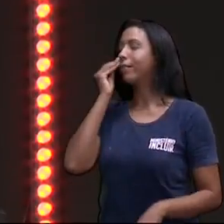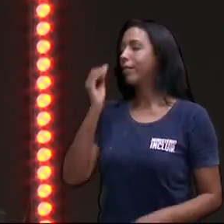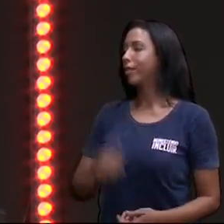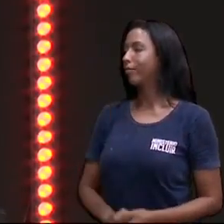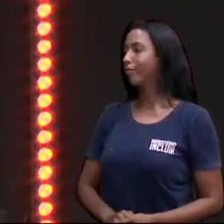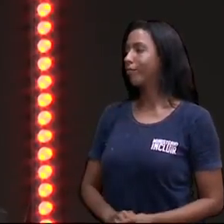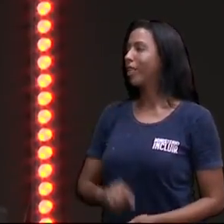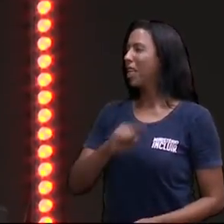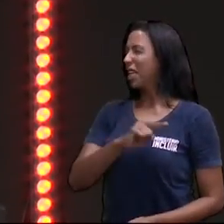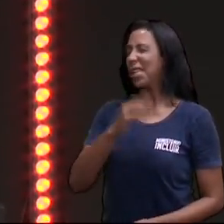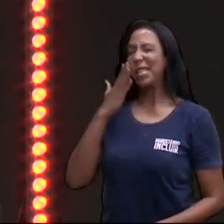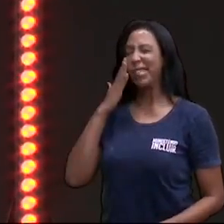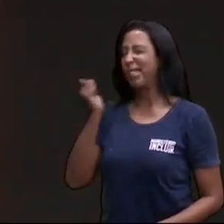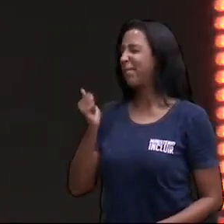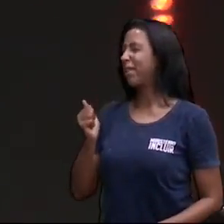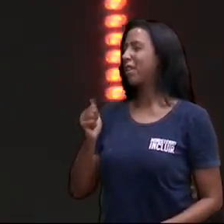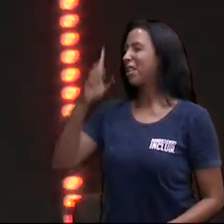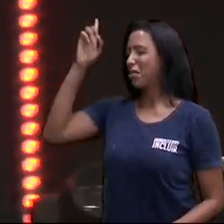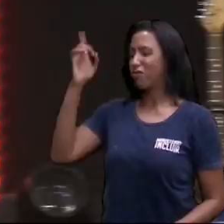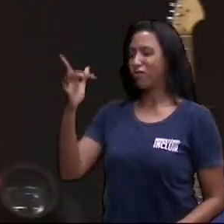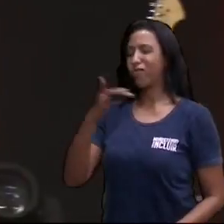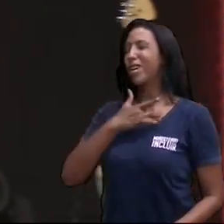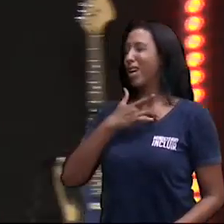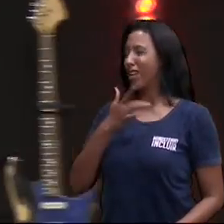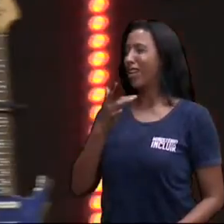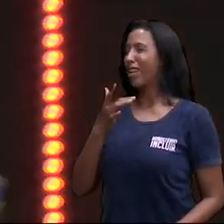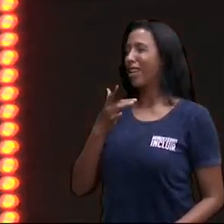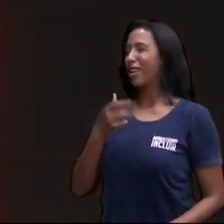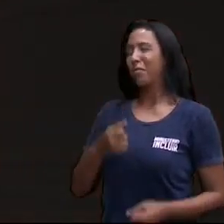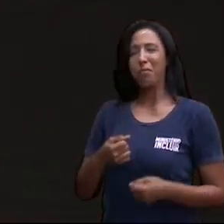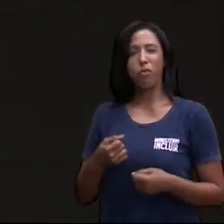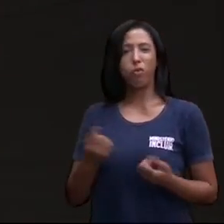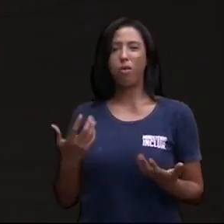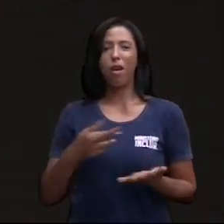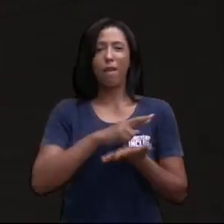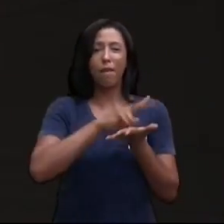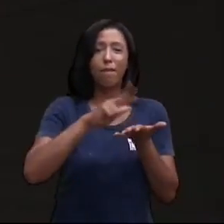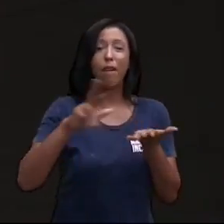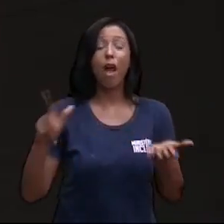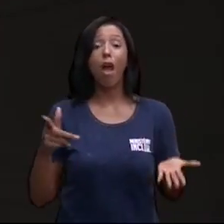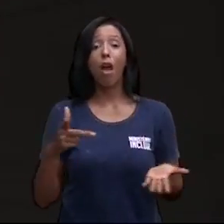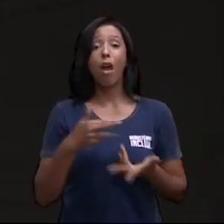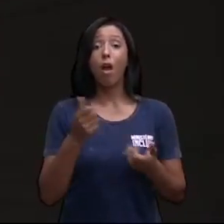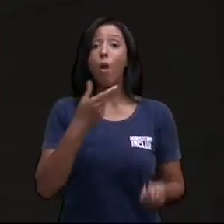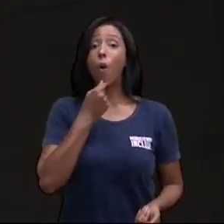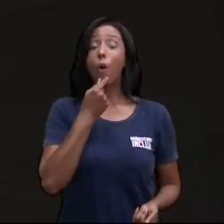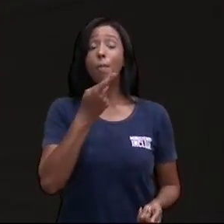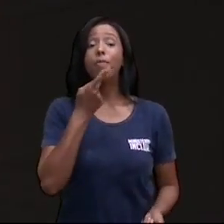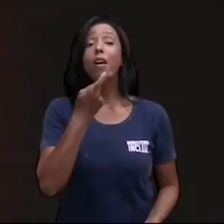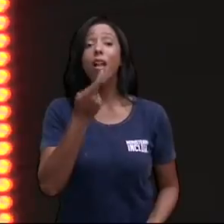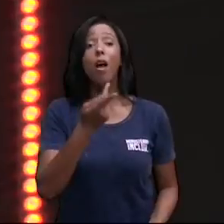e quando a sabedoria quanto toque de Deus quanta coisa que aquele homem pronunciava